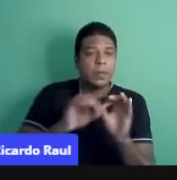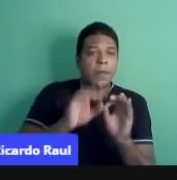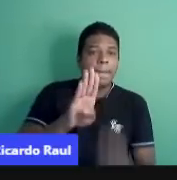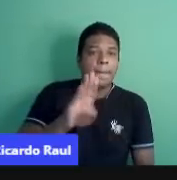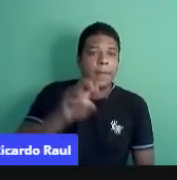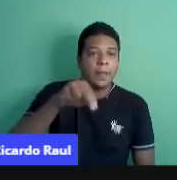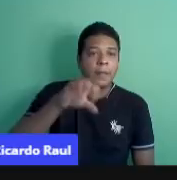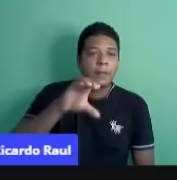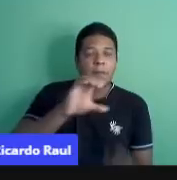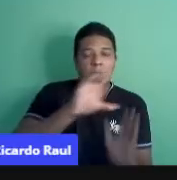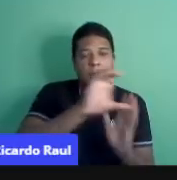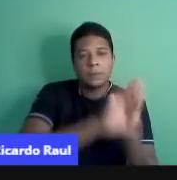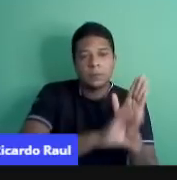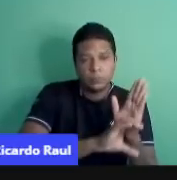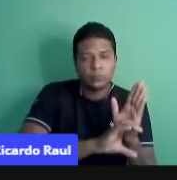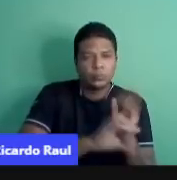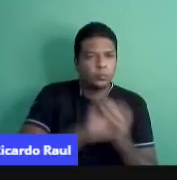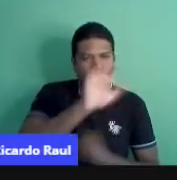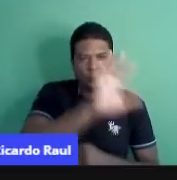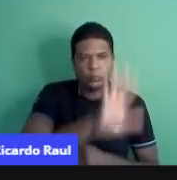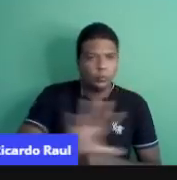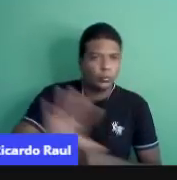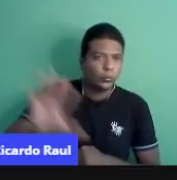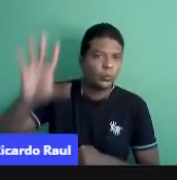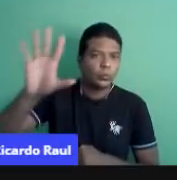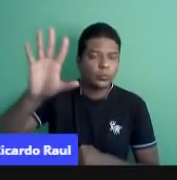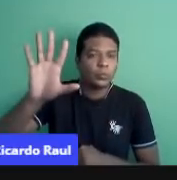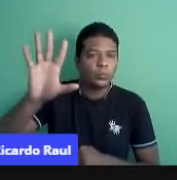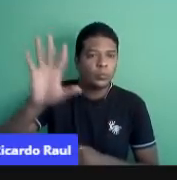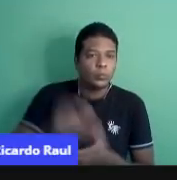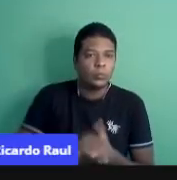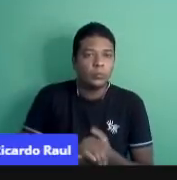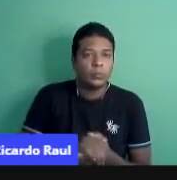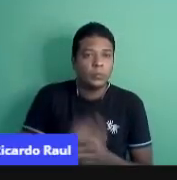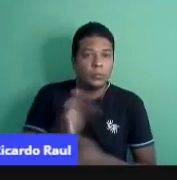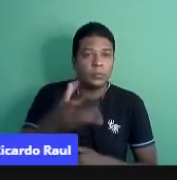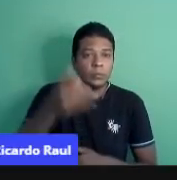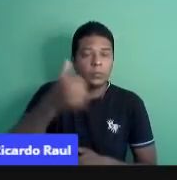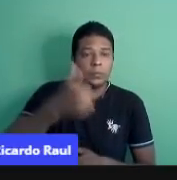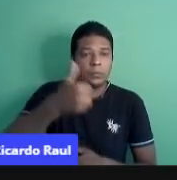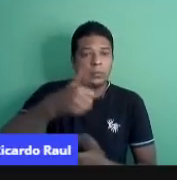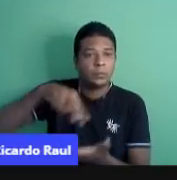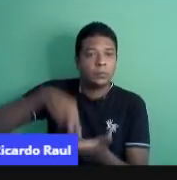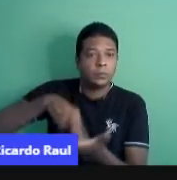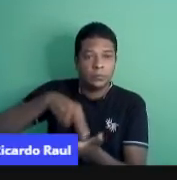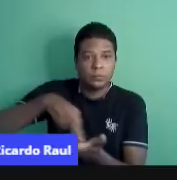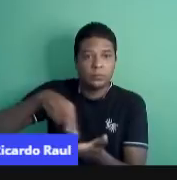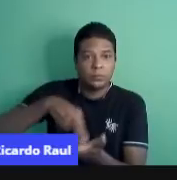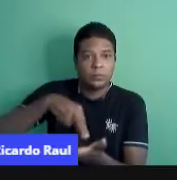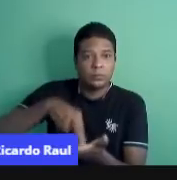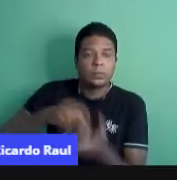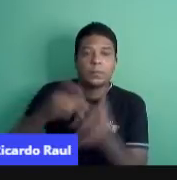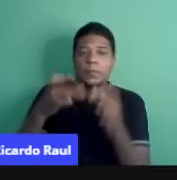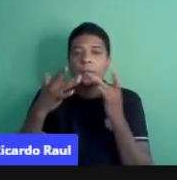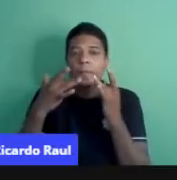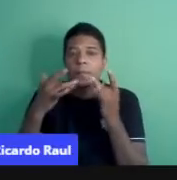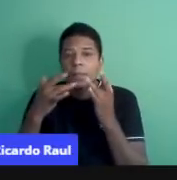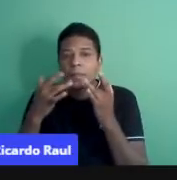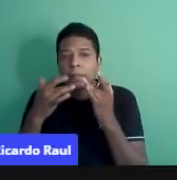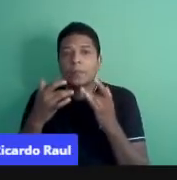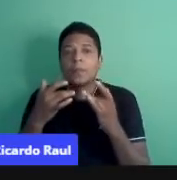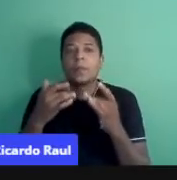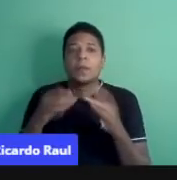BNCC, né, nosso currículo nacional, a habilidade 1 de dança e, consequentemente, de teatro e de